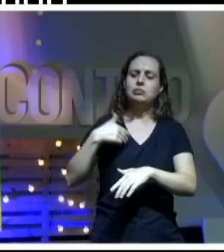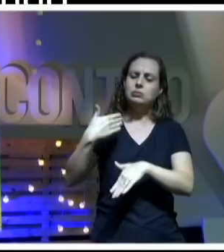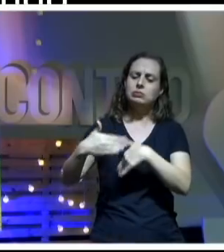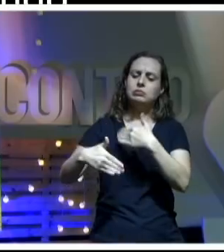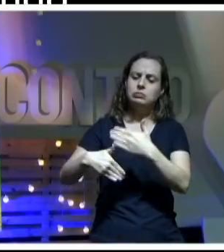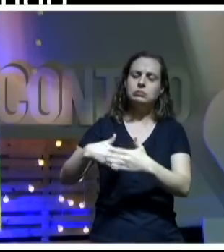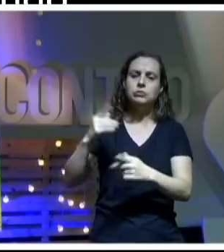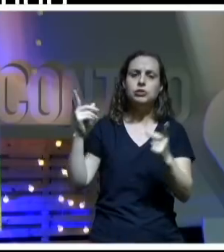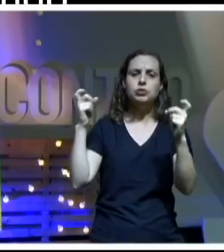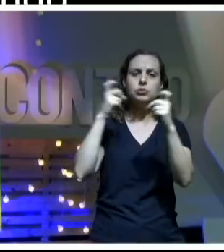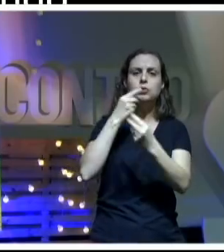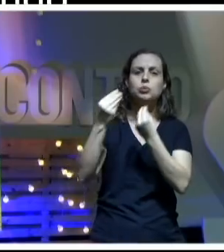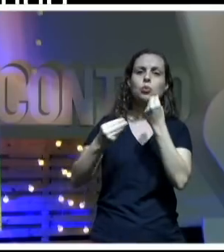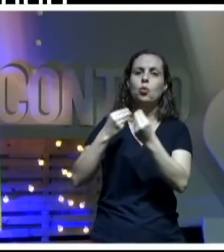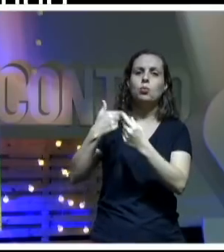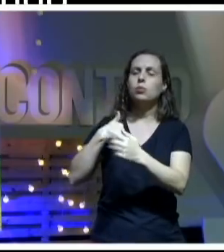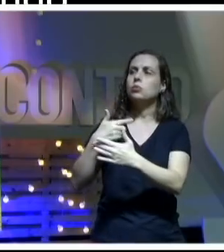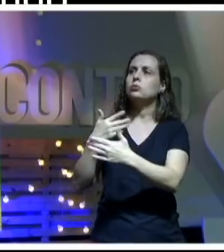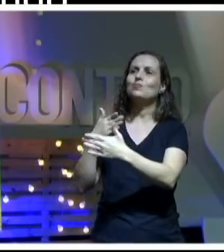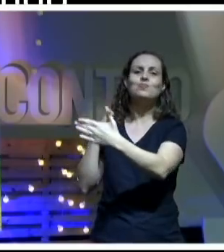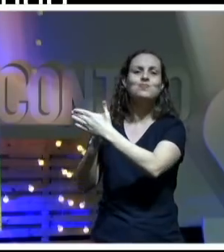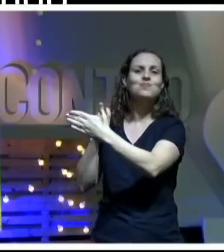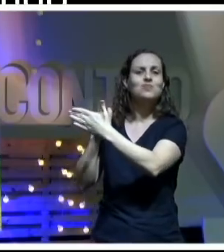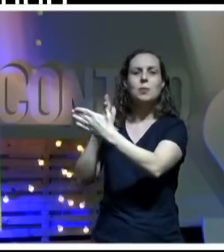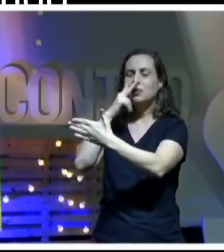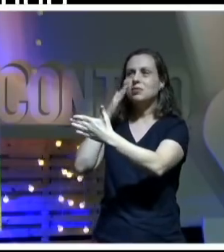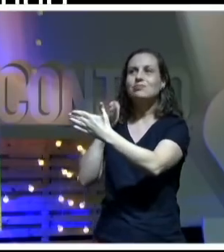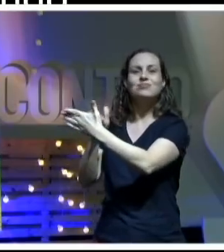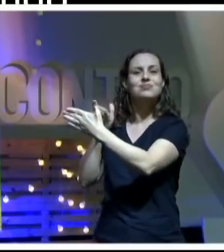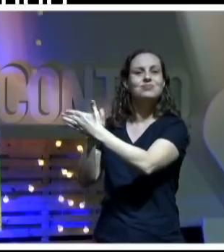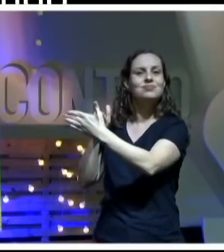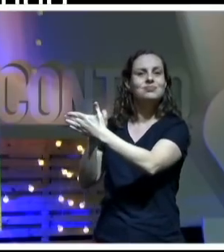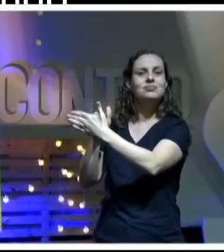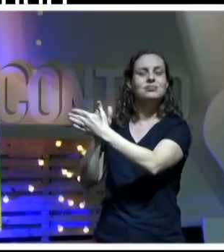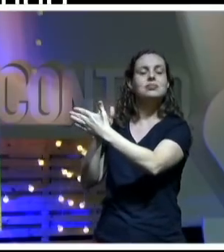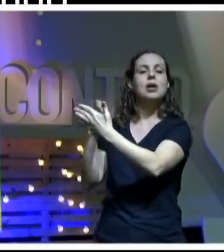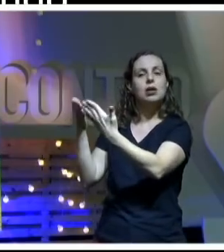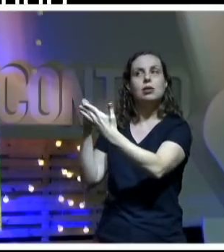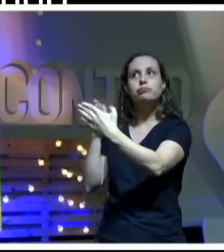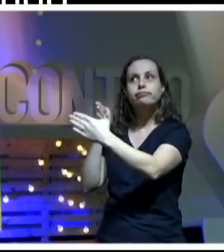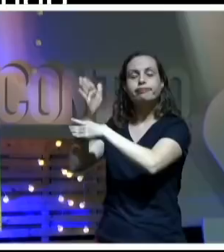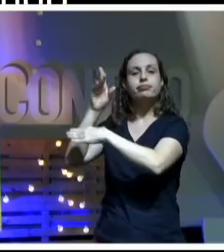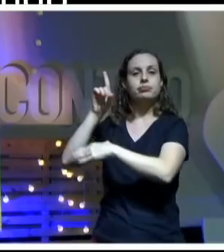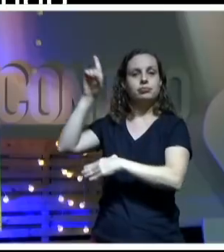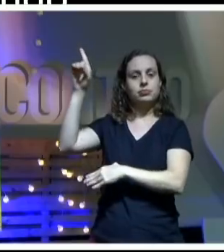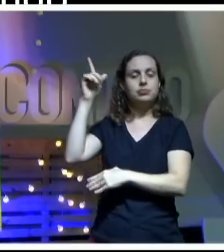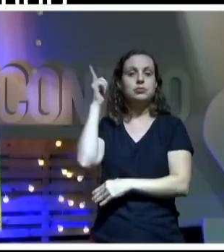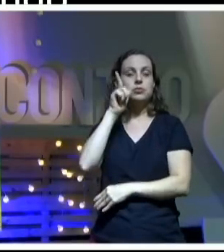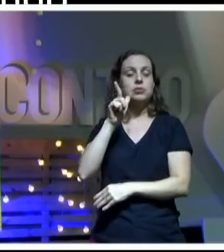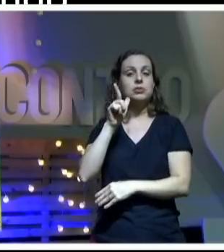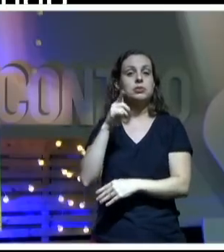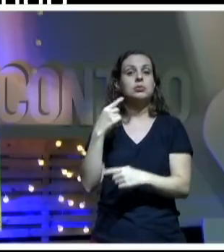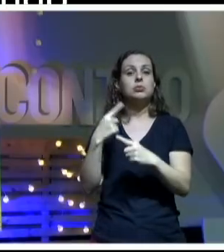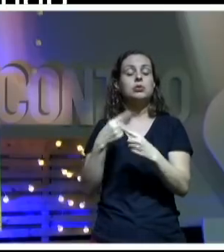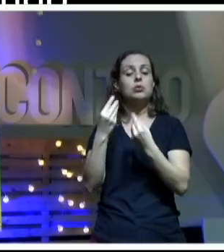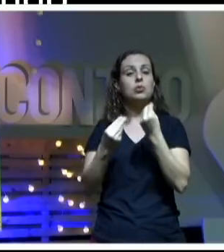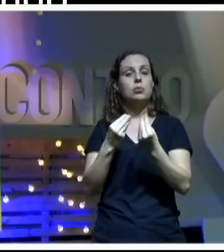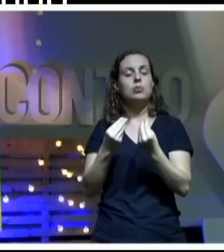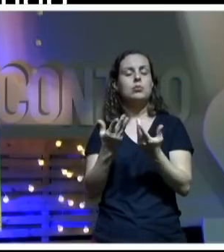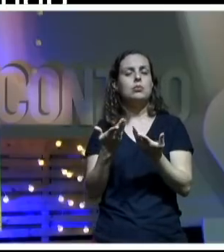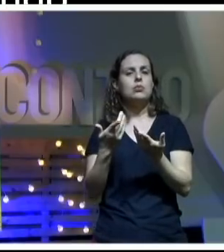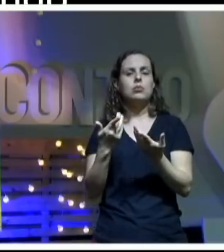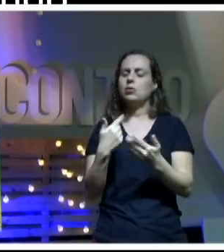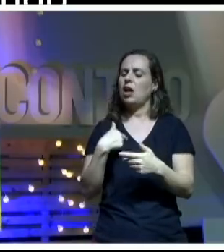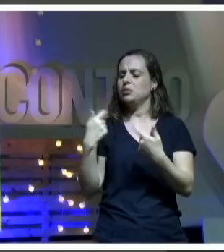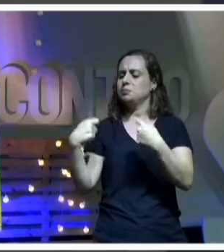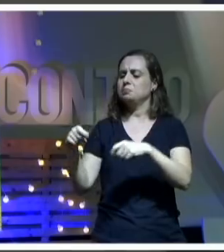mundial divino sem as o obstruções das especulações dos teólogos eram possíveis já que é